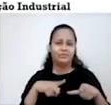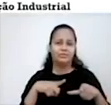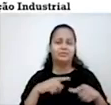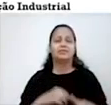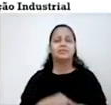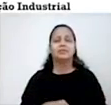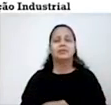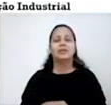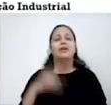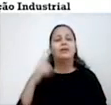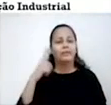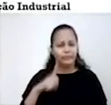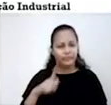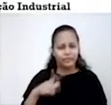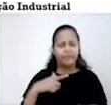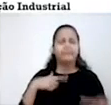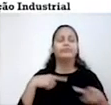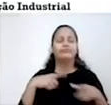trabalhadores